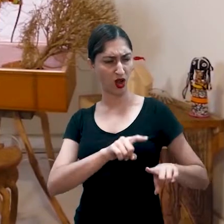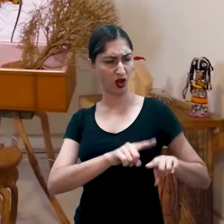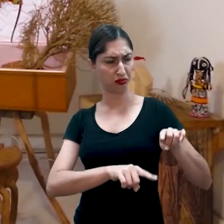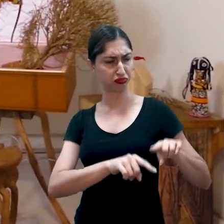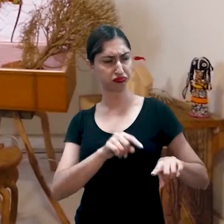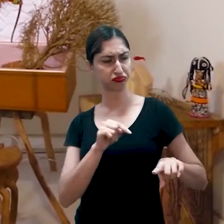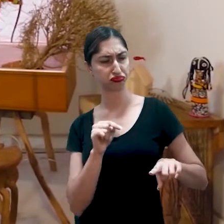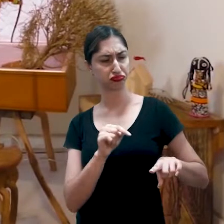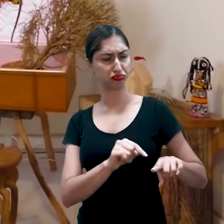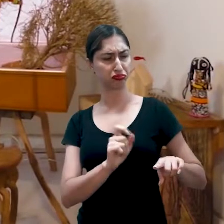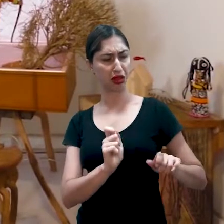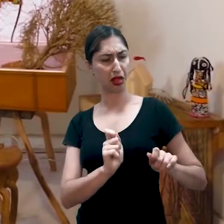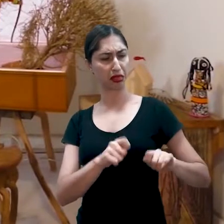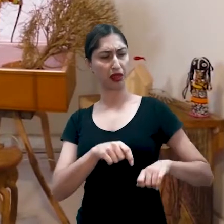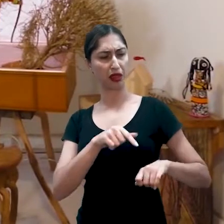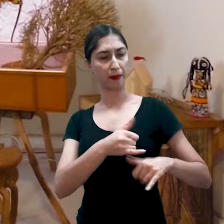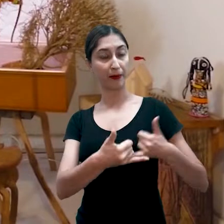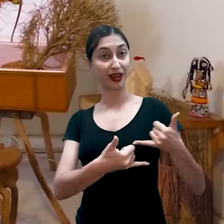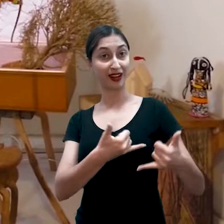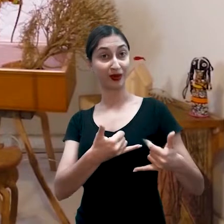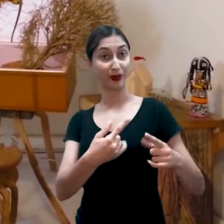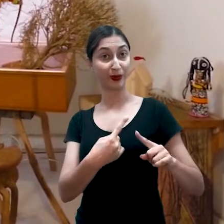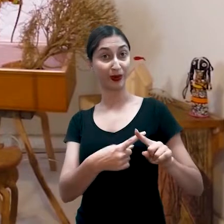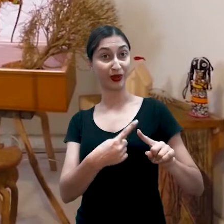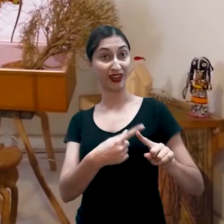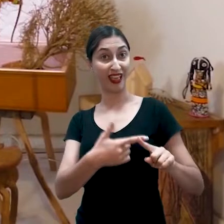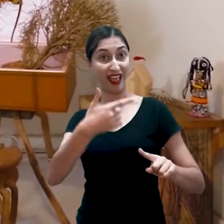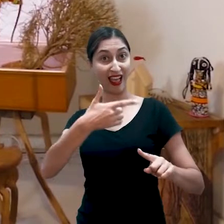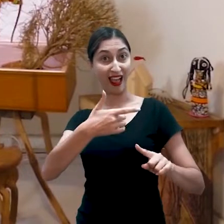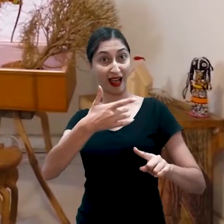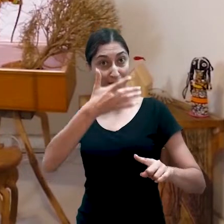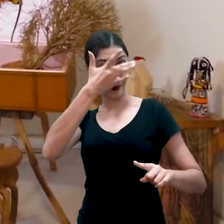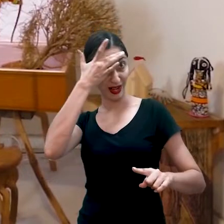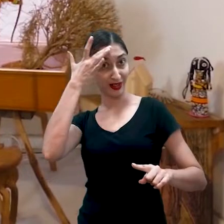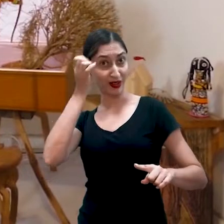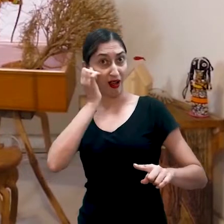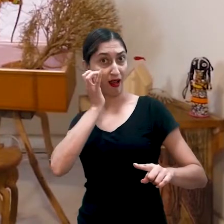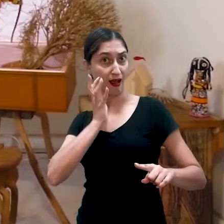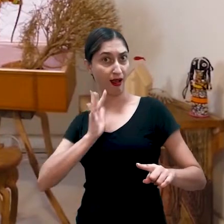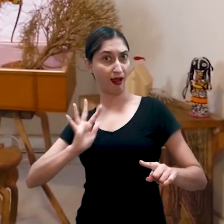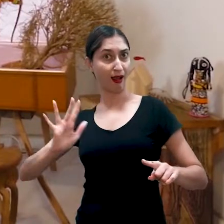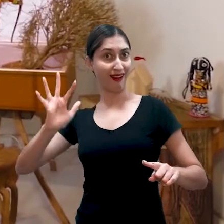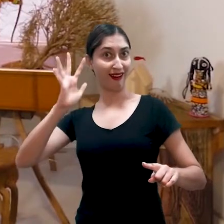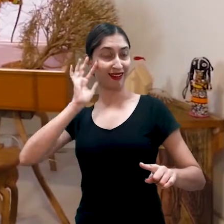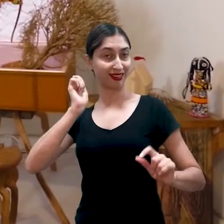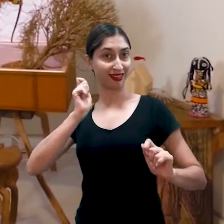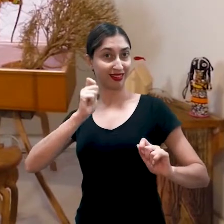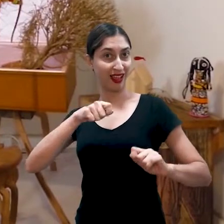brinquedo, porque o brinquedo está no olho de quem vê,